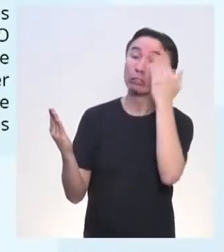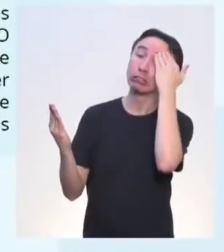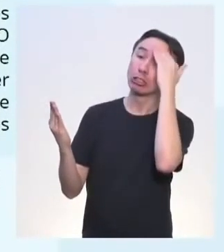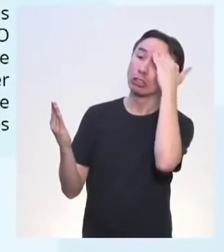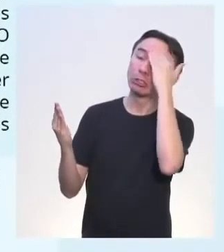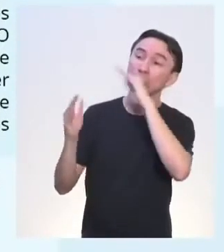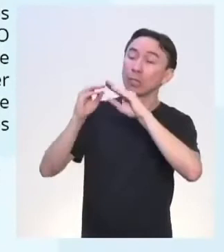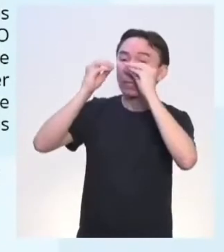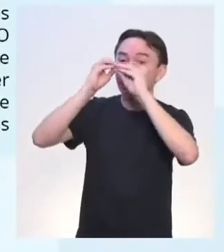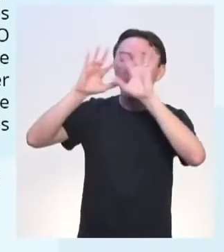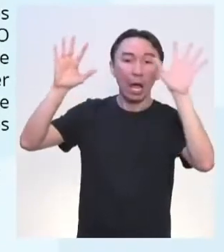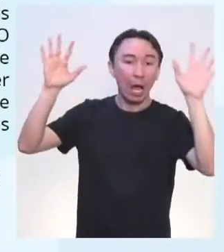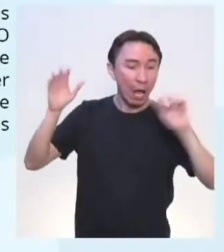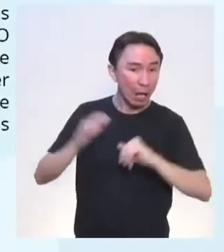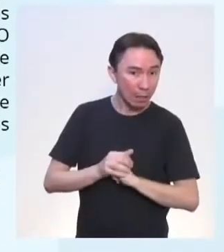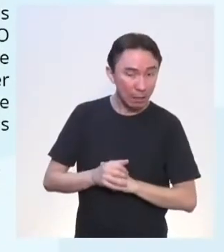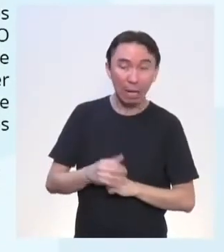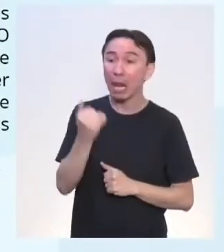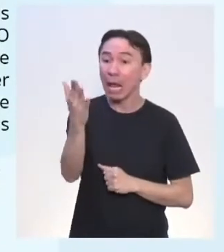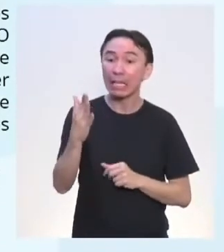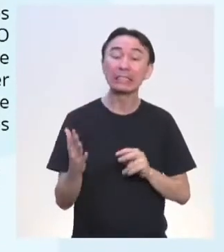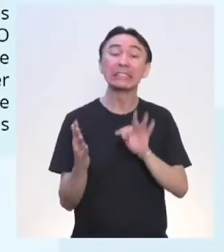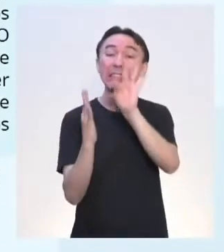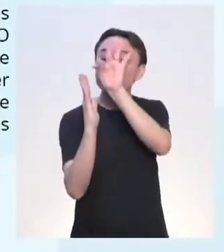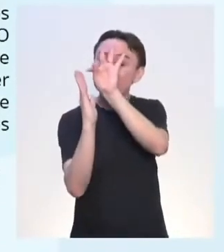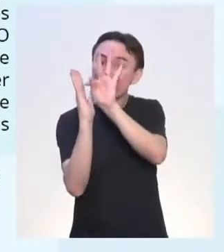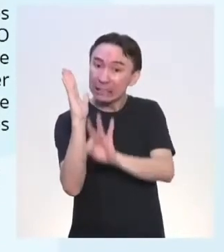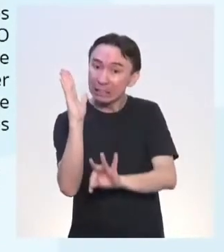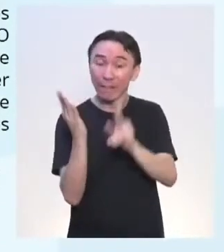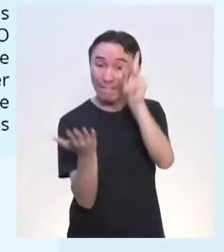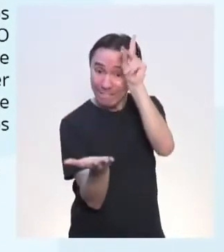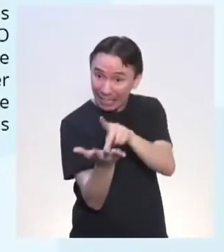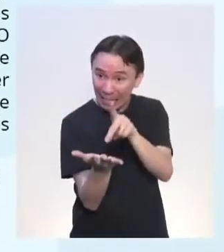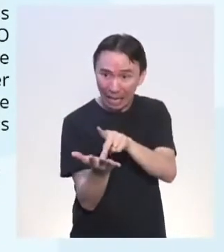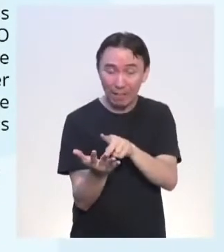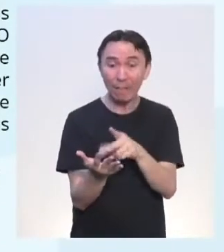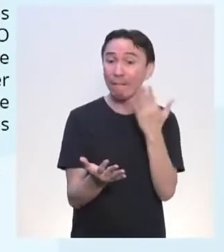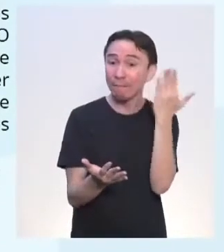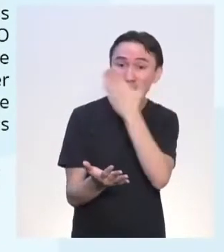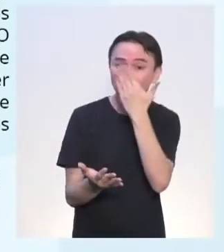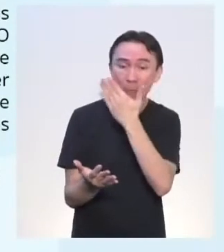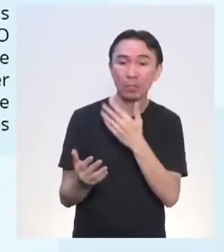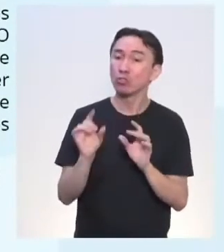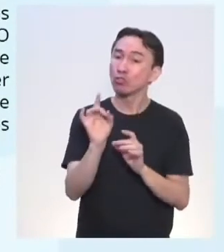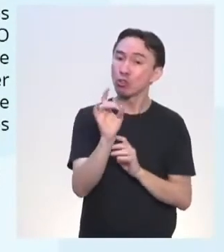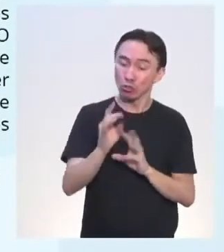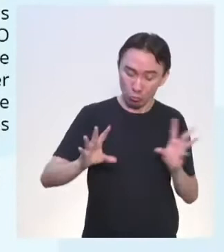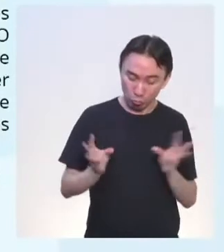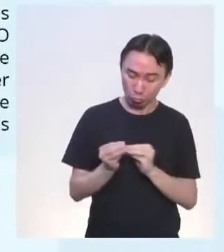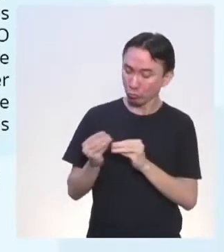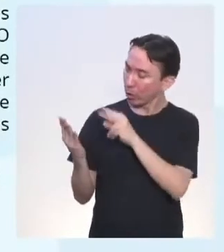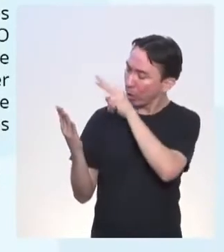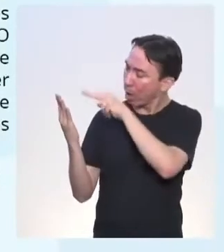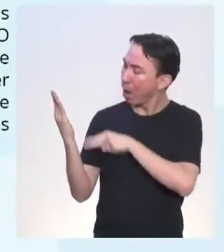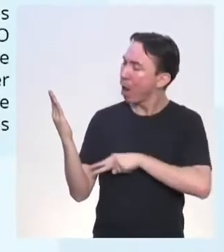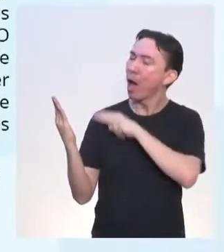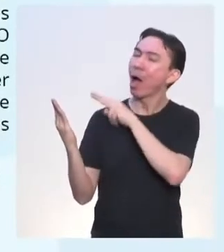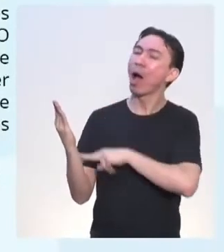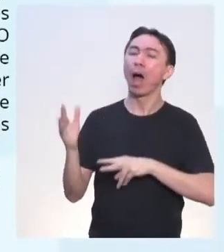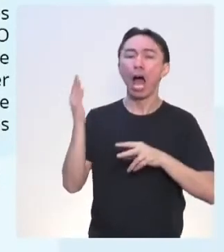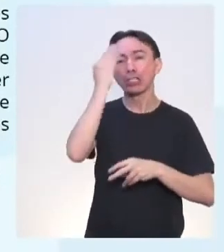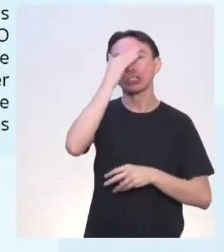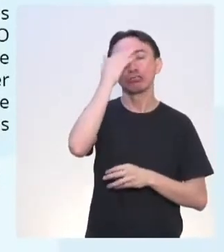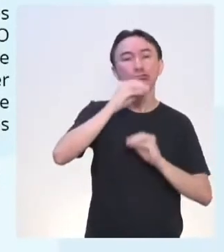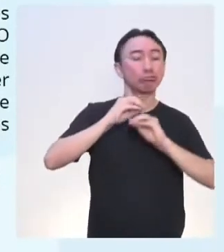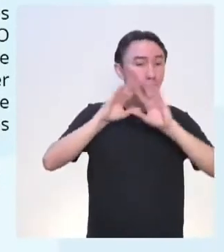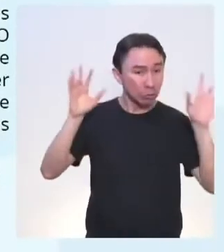assunto sem ter acesso ao texto original, tá? Só com o resumo ele já consegue captar o assunto que o autor quis passar, porque